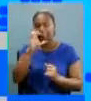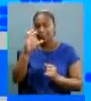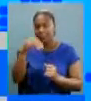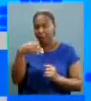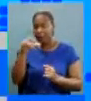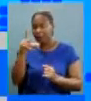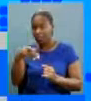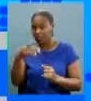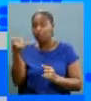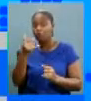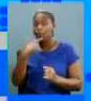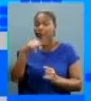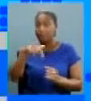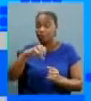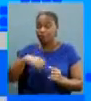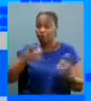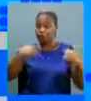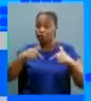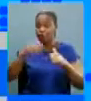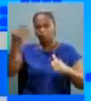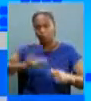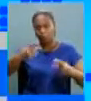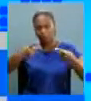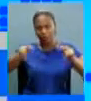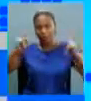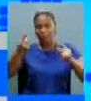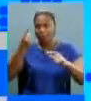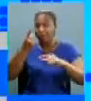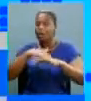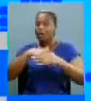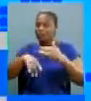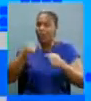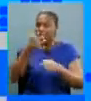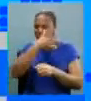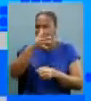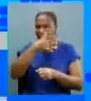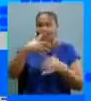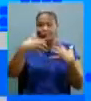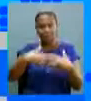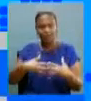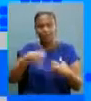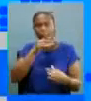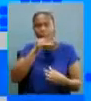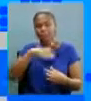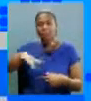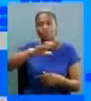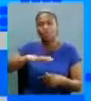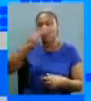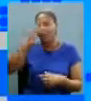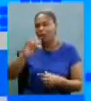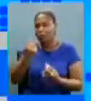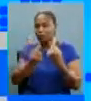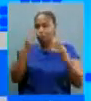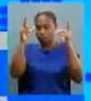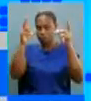que reúne-se pela segunda vez em Cabo Verde. Os direitos e as liberdades para o exercício da atividade sindical da polícia na região africana é um